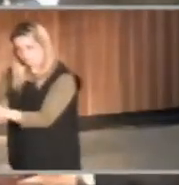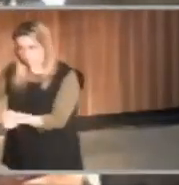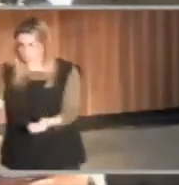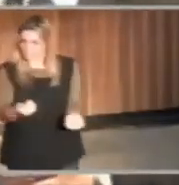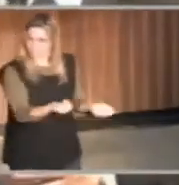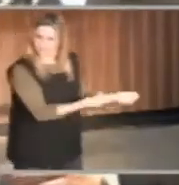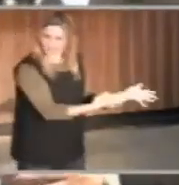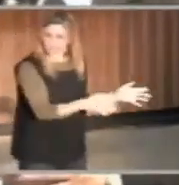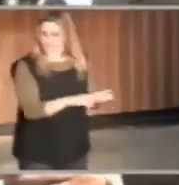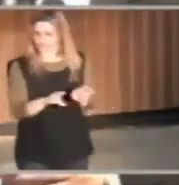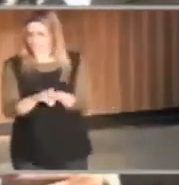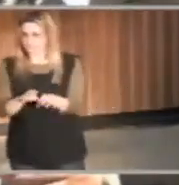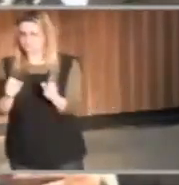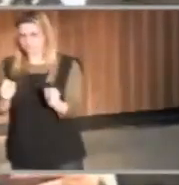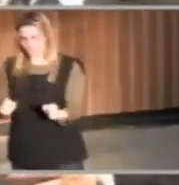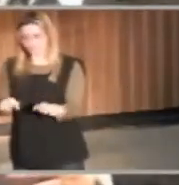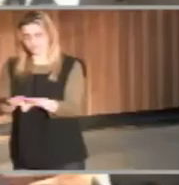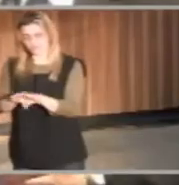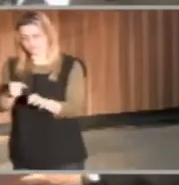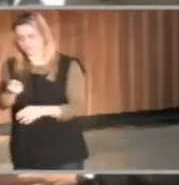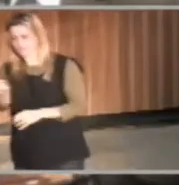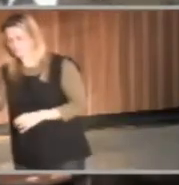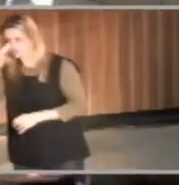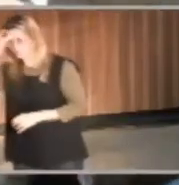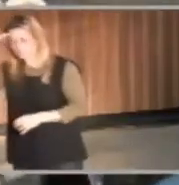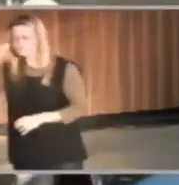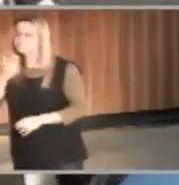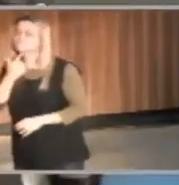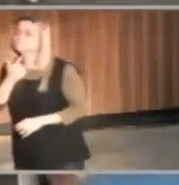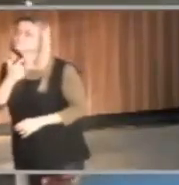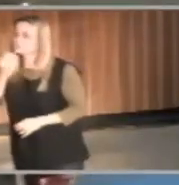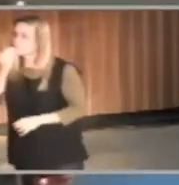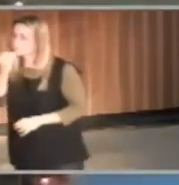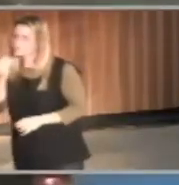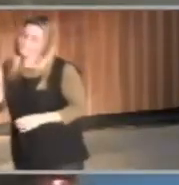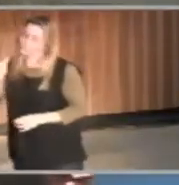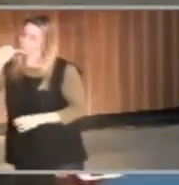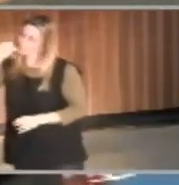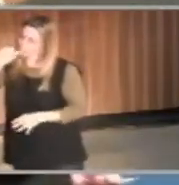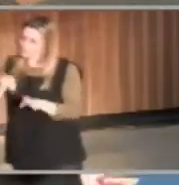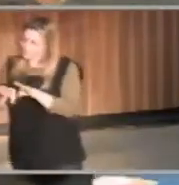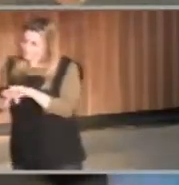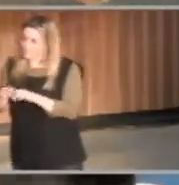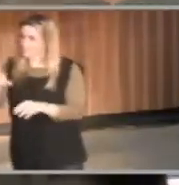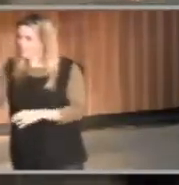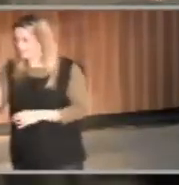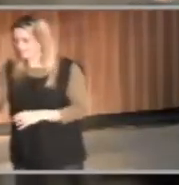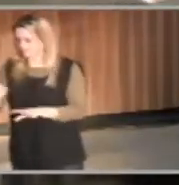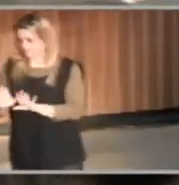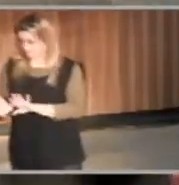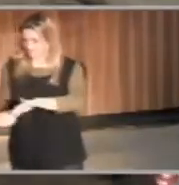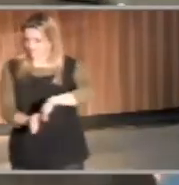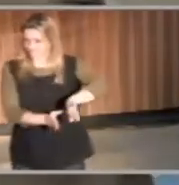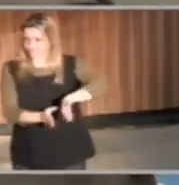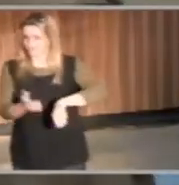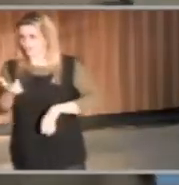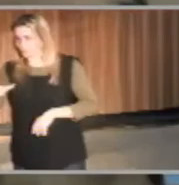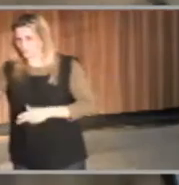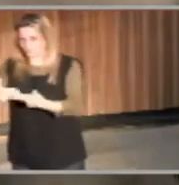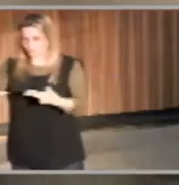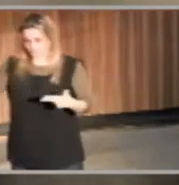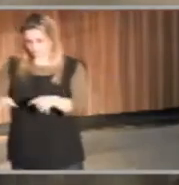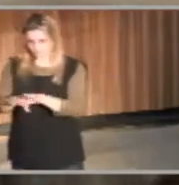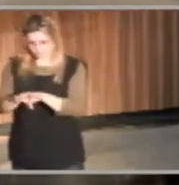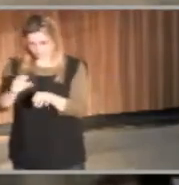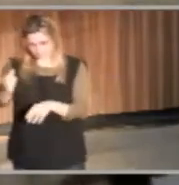para a gente, tá bom? Essa é uma maneira de a gente ajudar. A segunda coisa que eu queria falar, o que é que eu tinha que